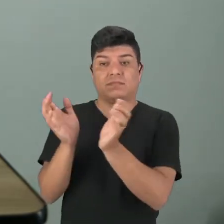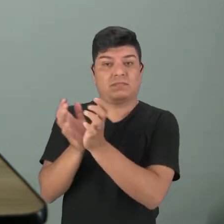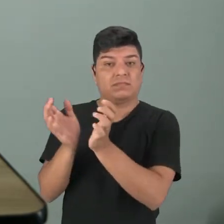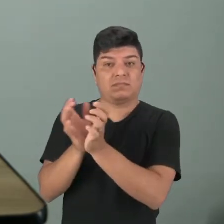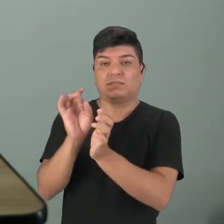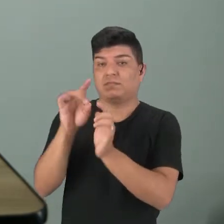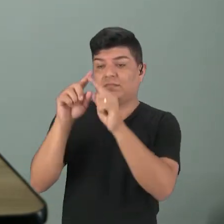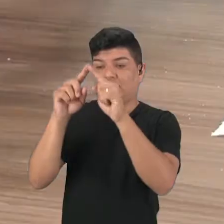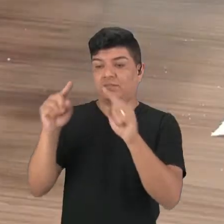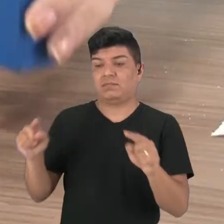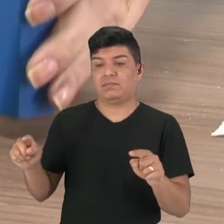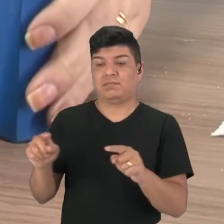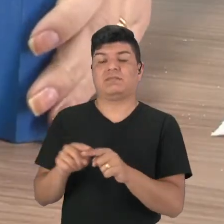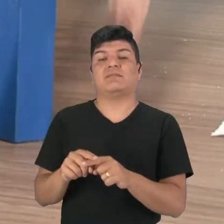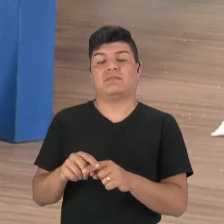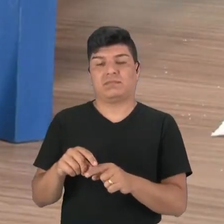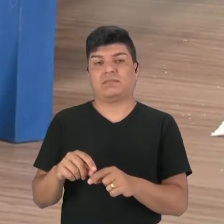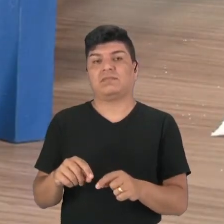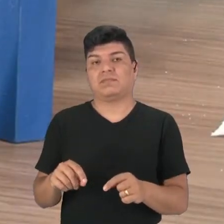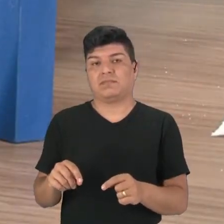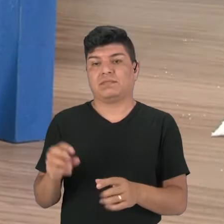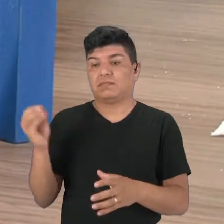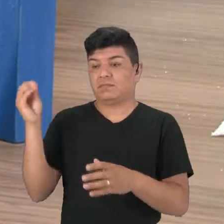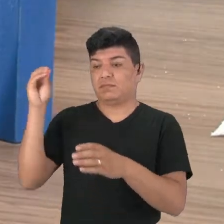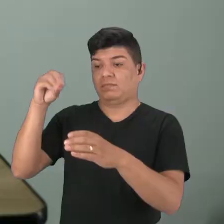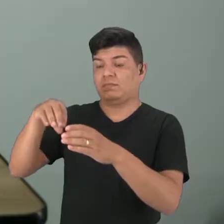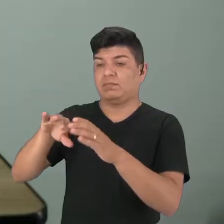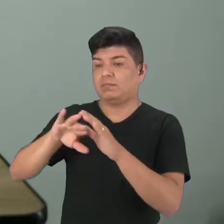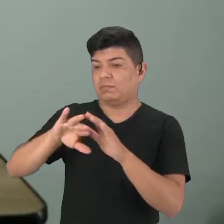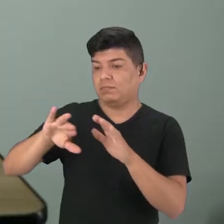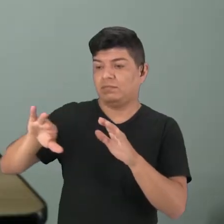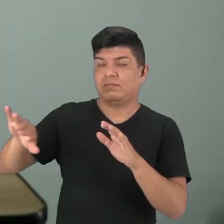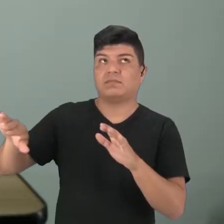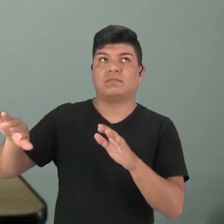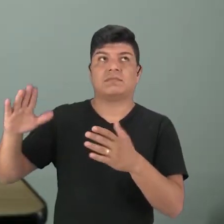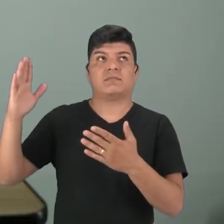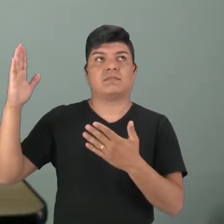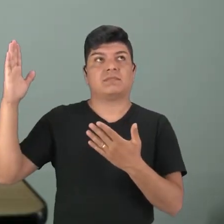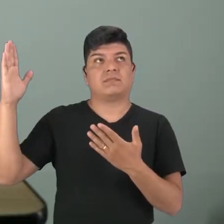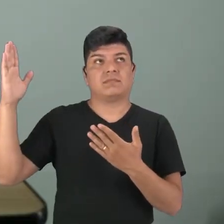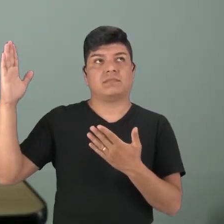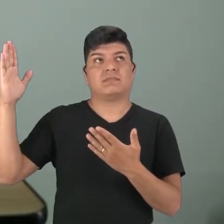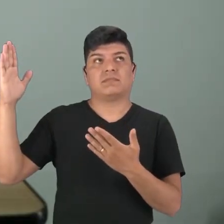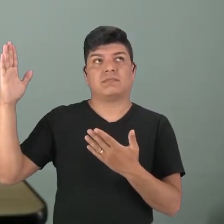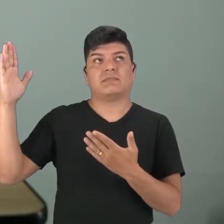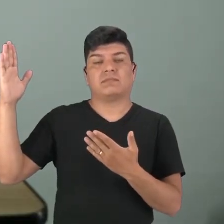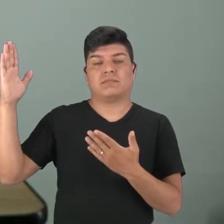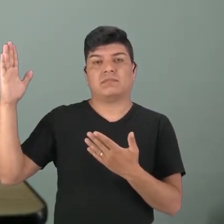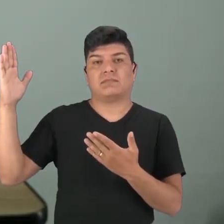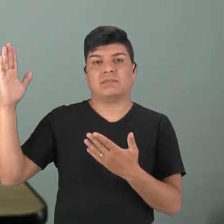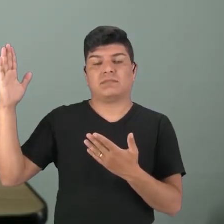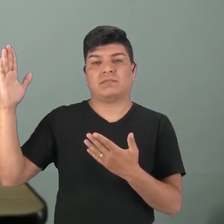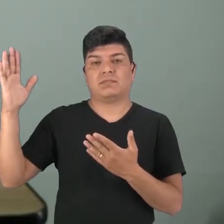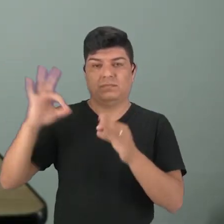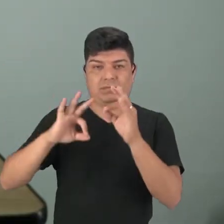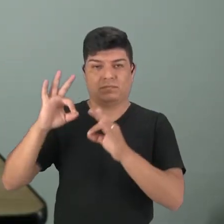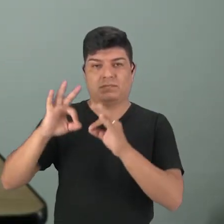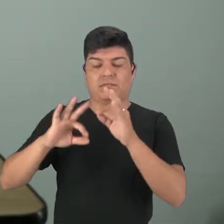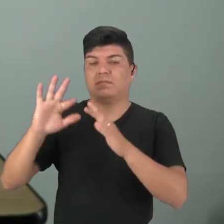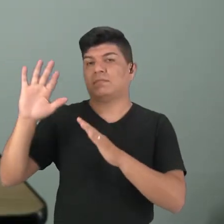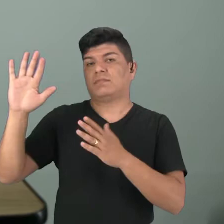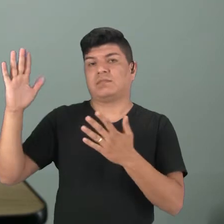pirâmides? Então, vamos colocar as pirâmides para cá. Vamos tirar esses outros objetos.